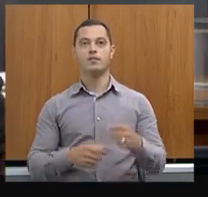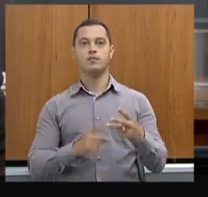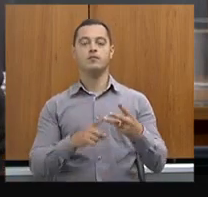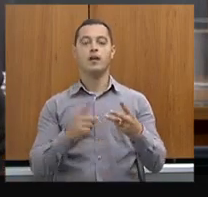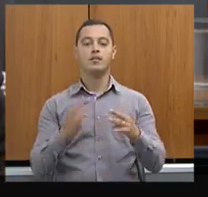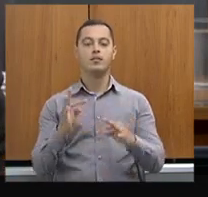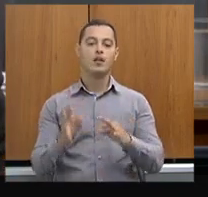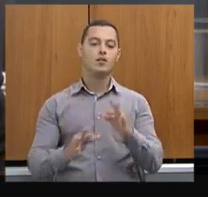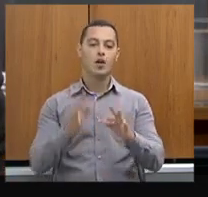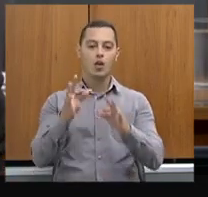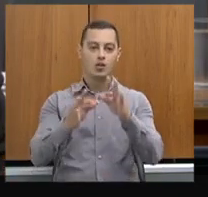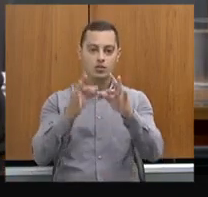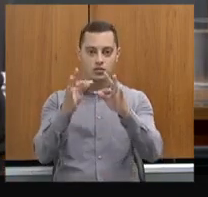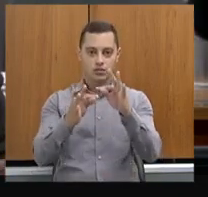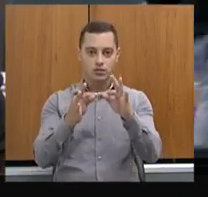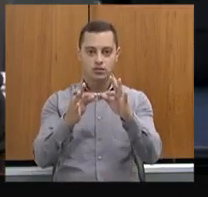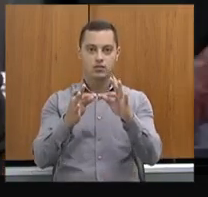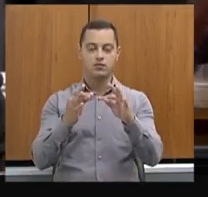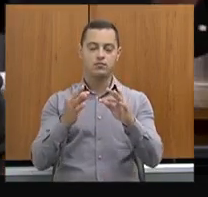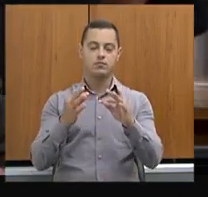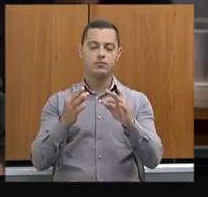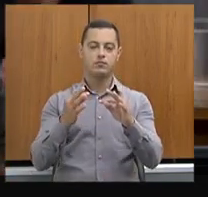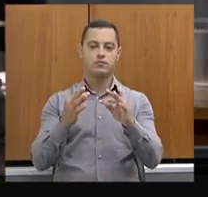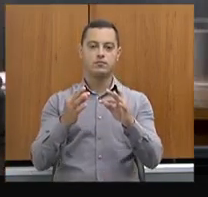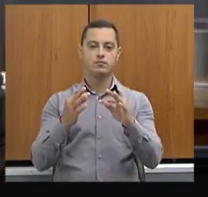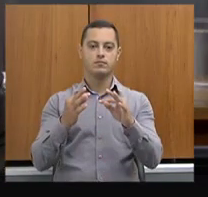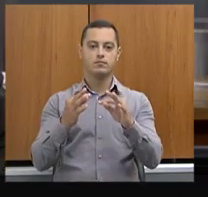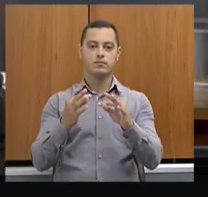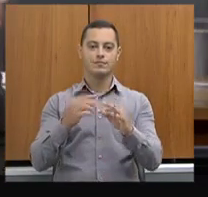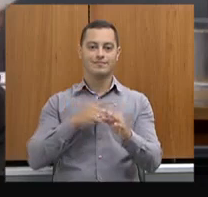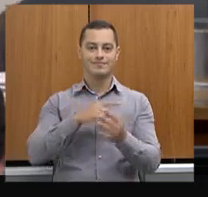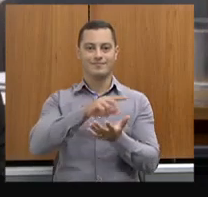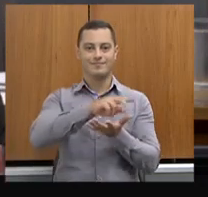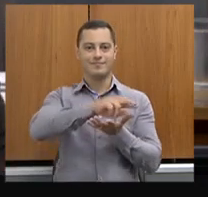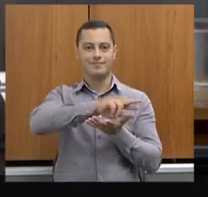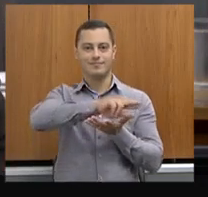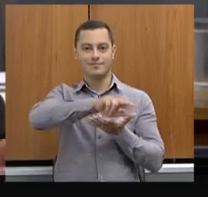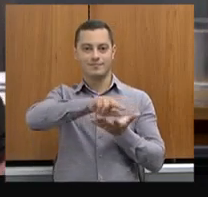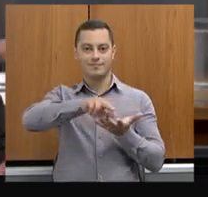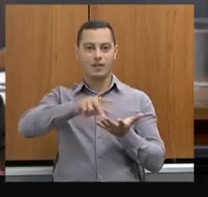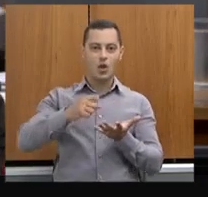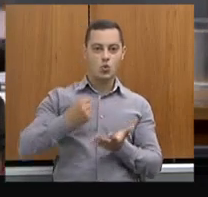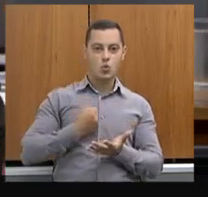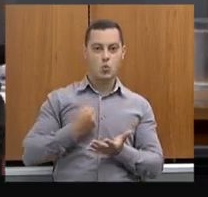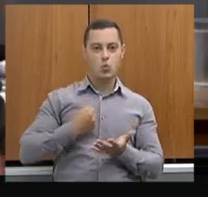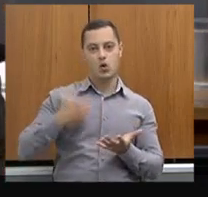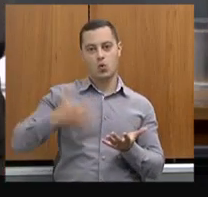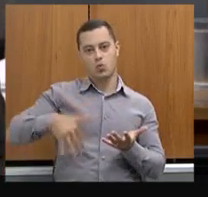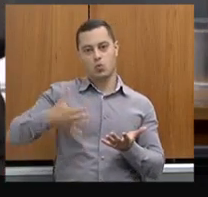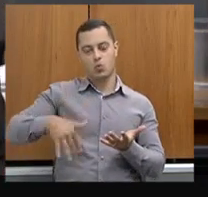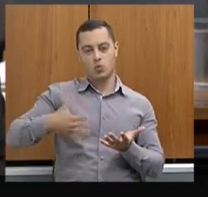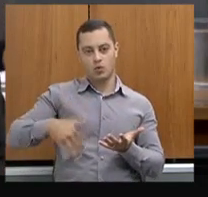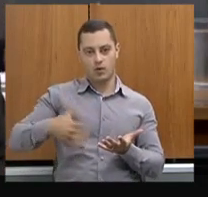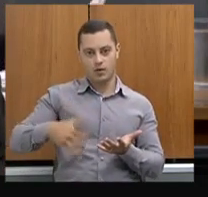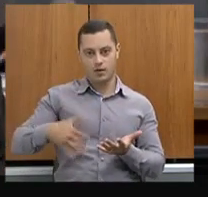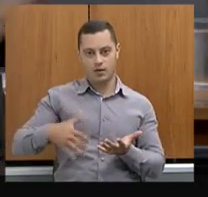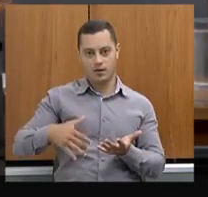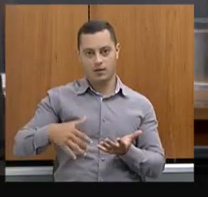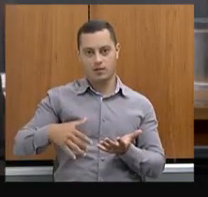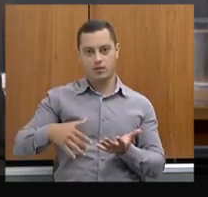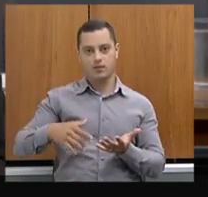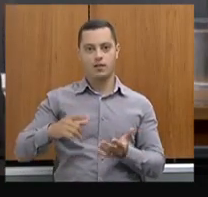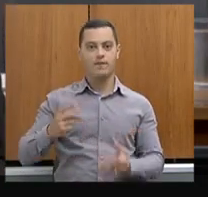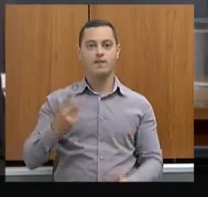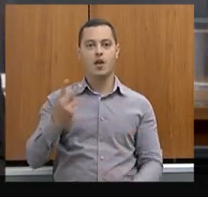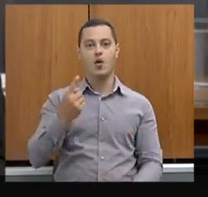tecnologia da informação e comunicação são diversos os números que a gente pode apresentar um valor de